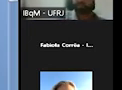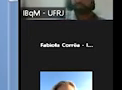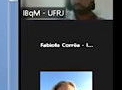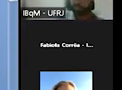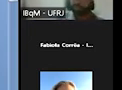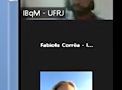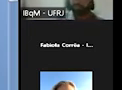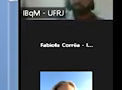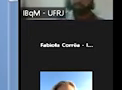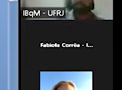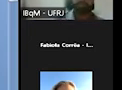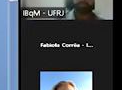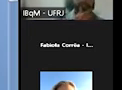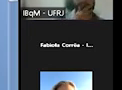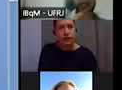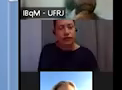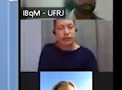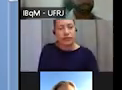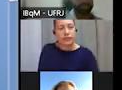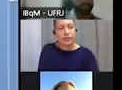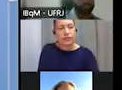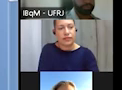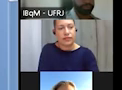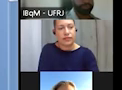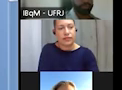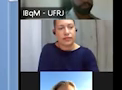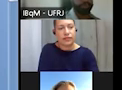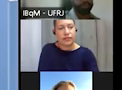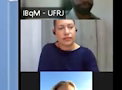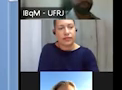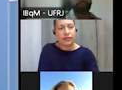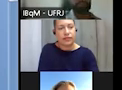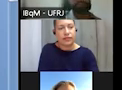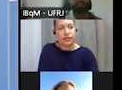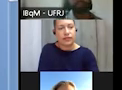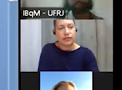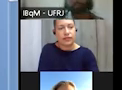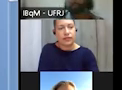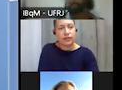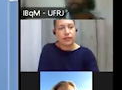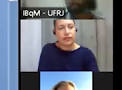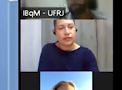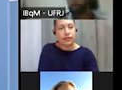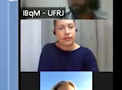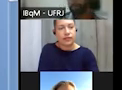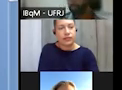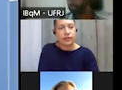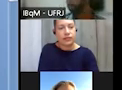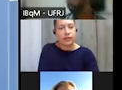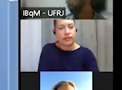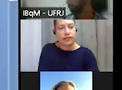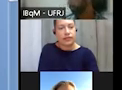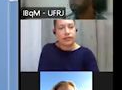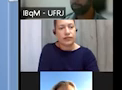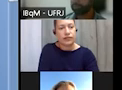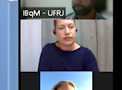relatos mostram o quão importante são as populações locais para poder se entender o país e para se obter